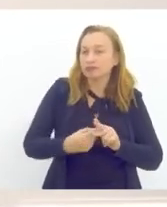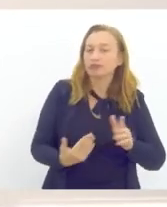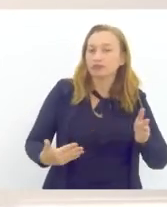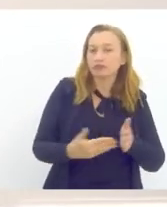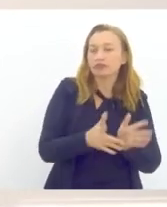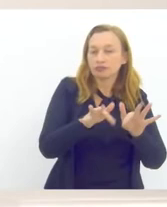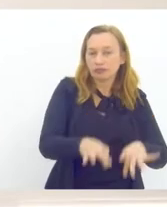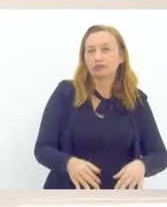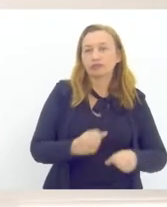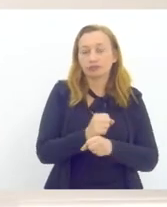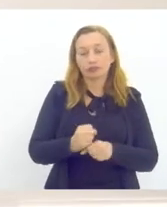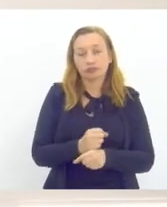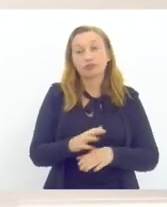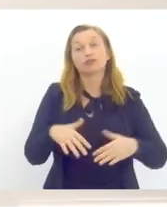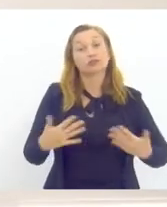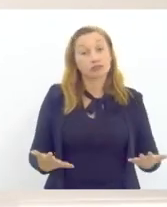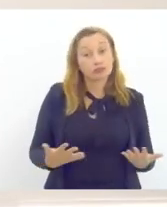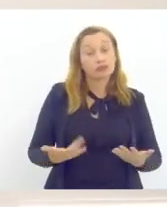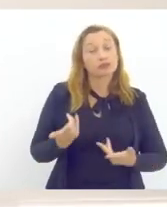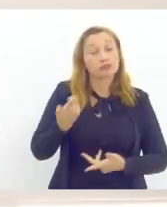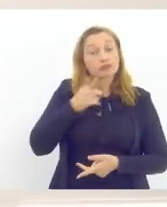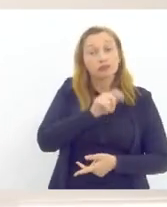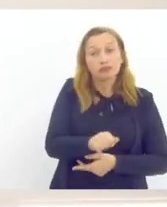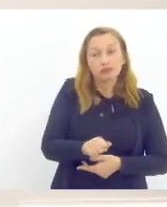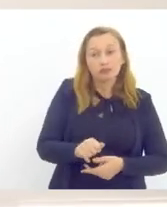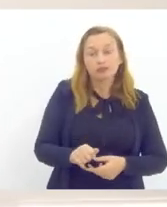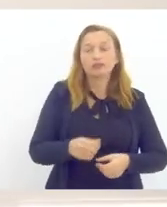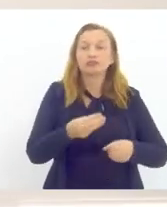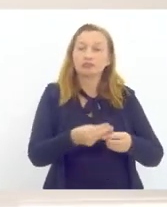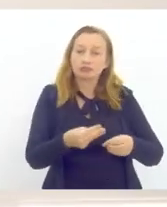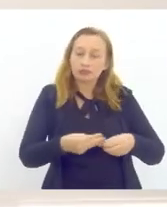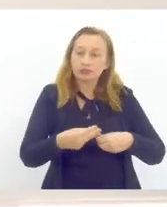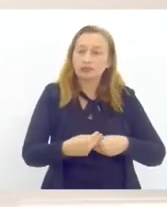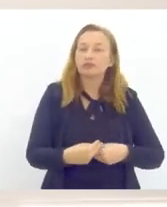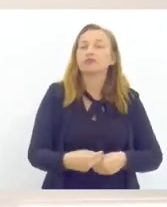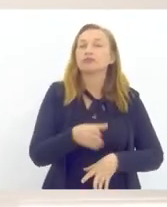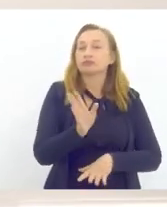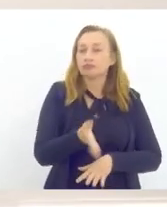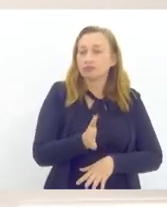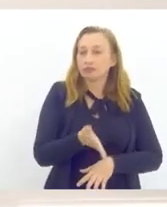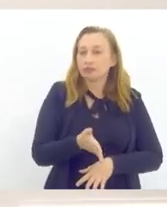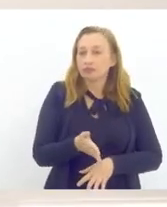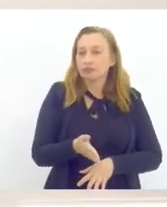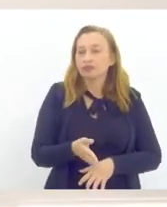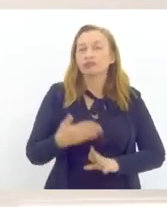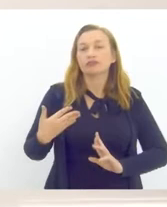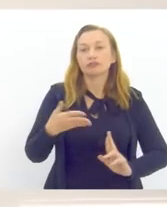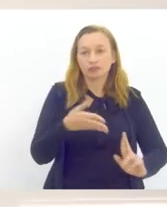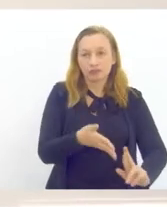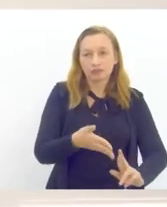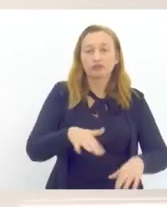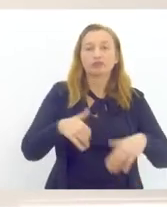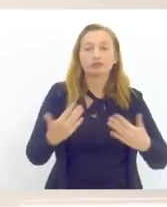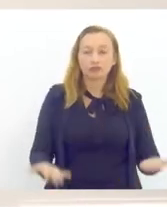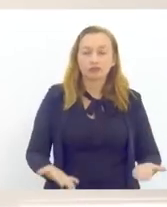ano. E aí a gente conseguiria ter para os municípios, né, já essa referência.